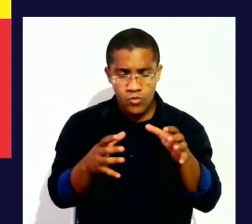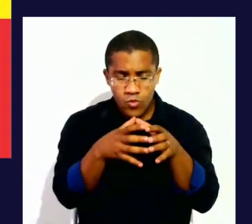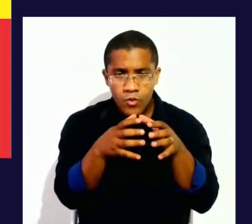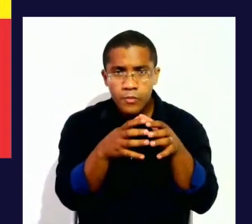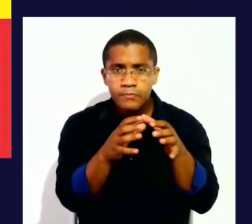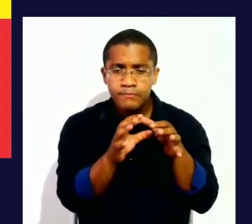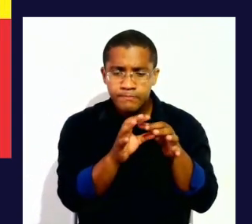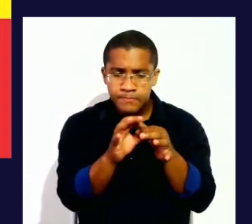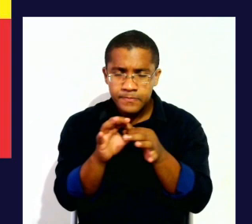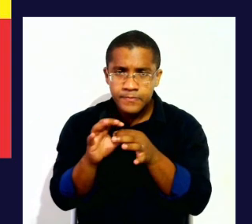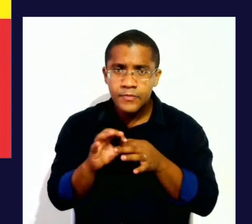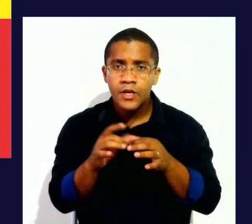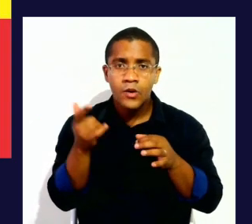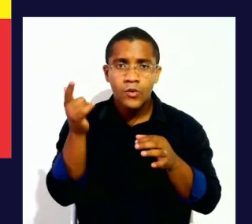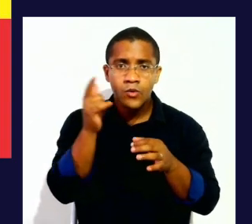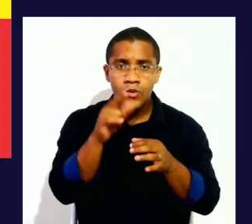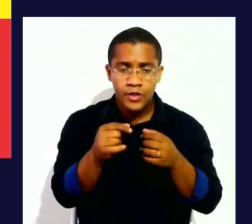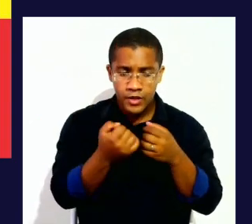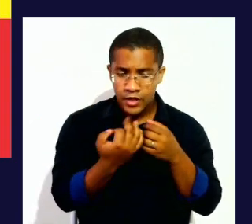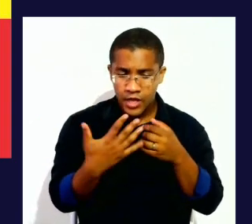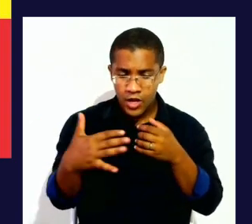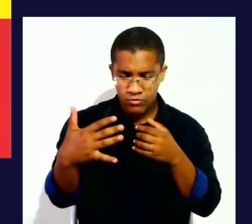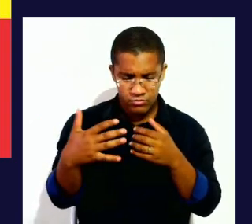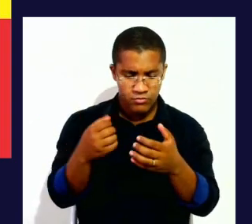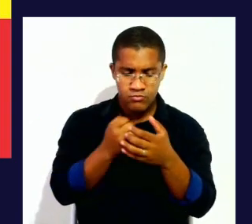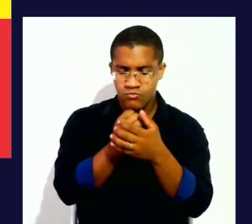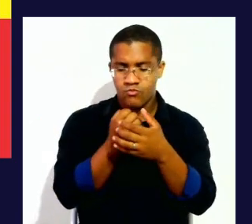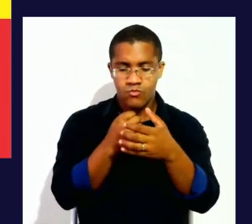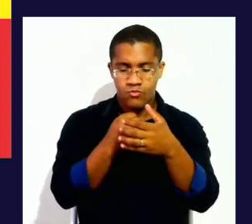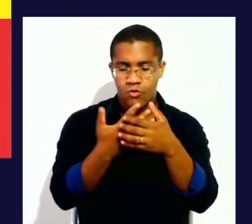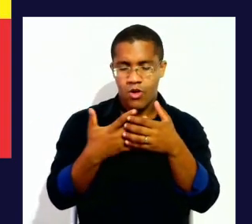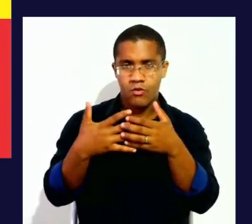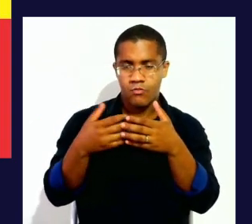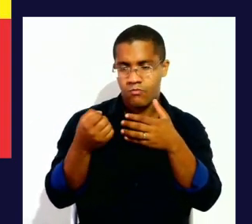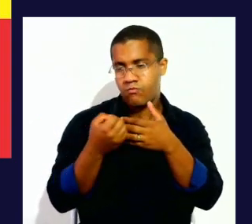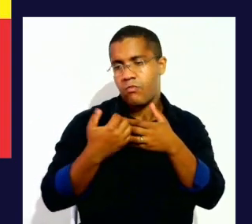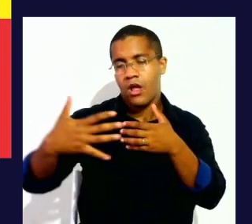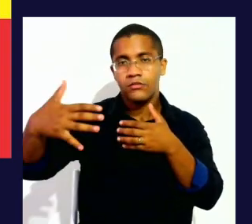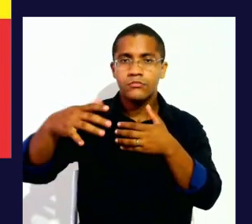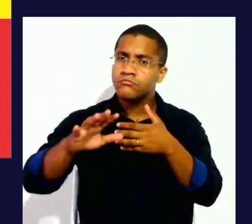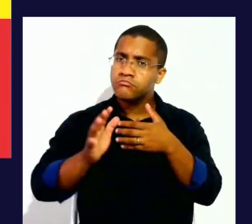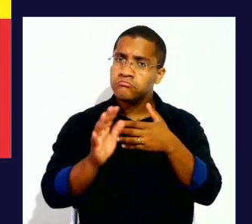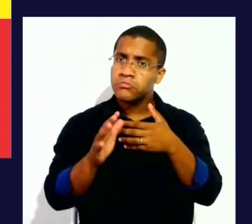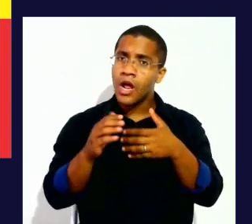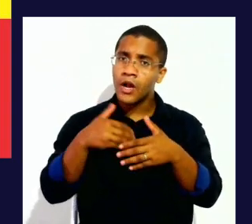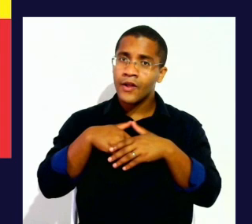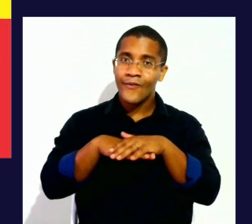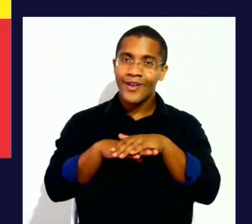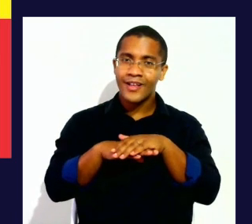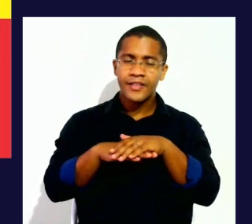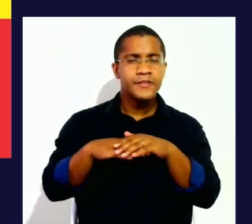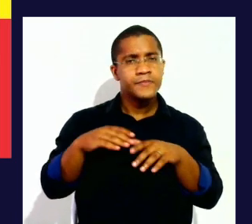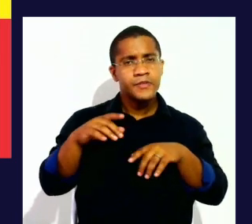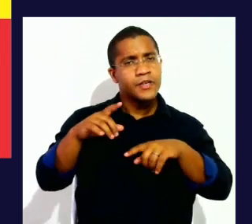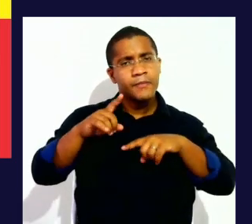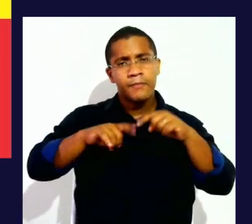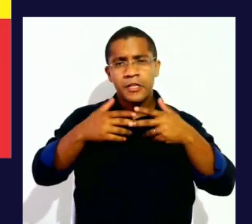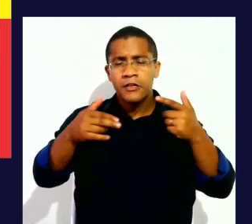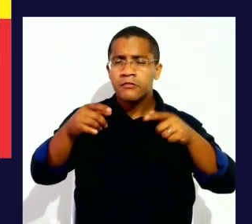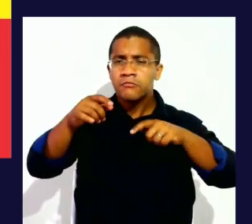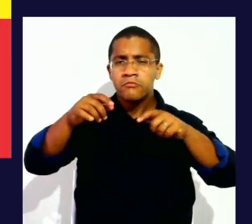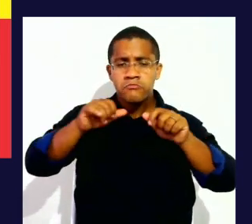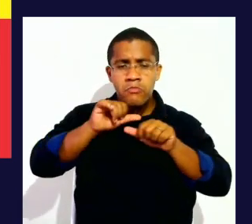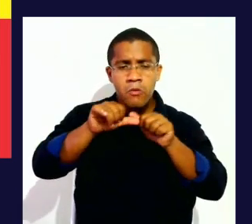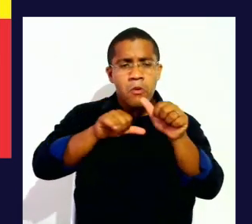materiais que vai retratar o fluxo de calor. Os materiais, eles podem ser adaptados para